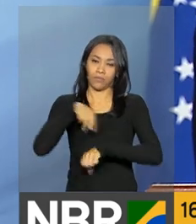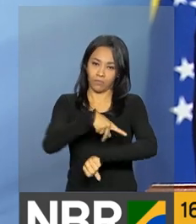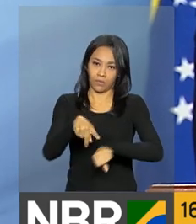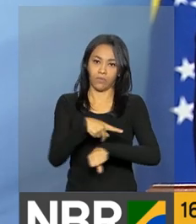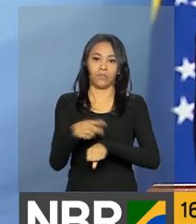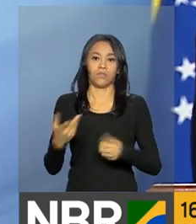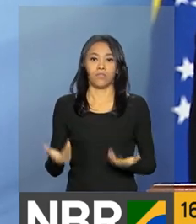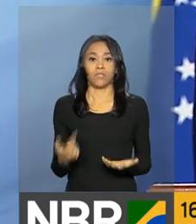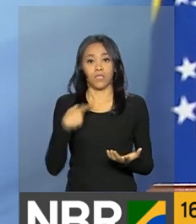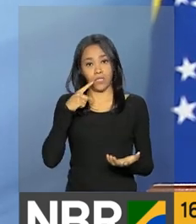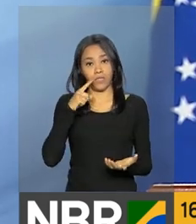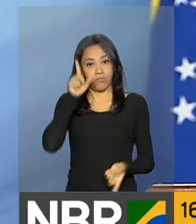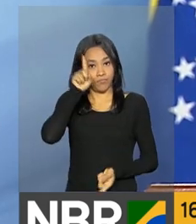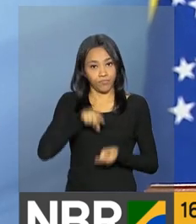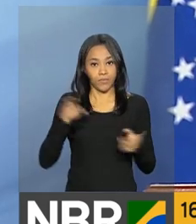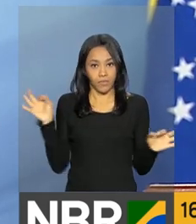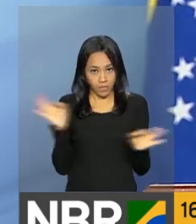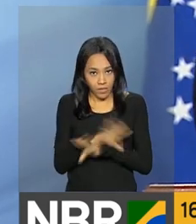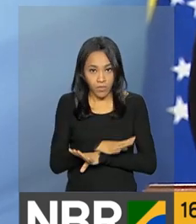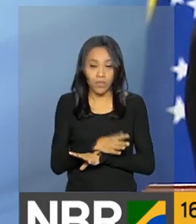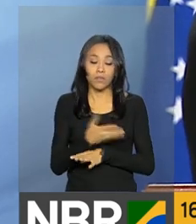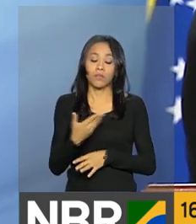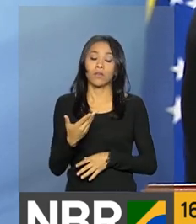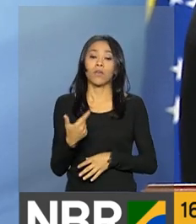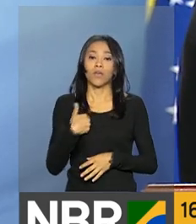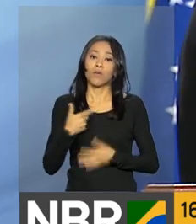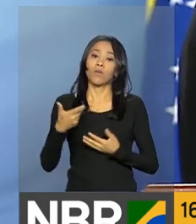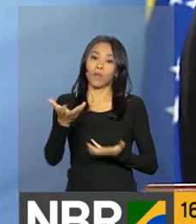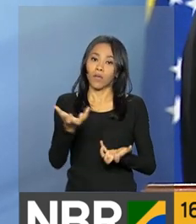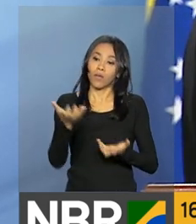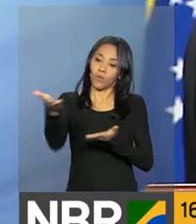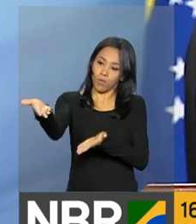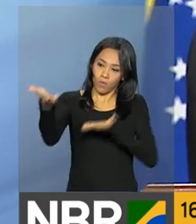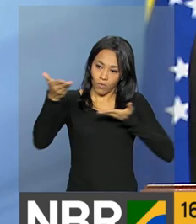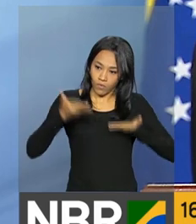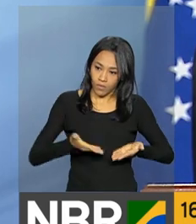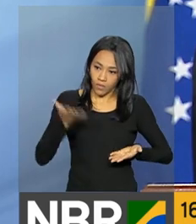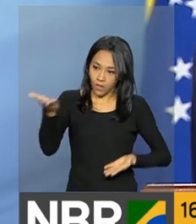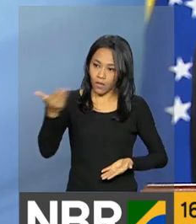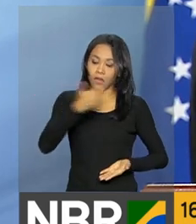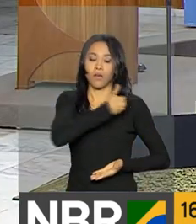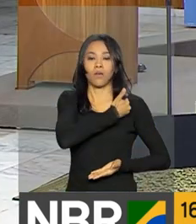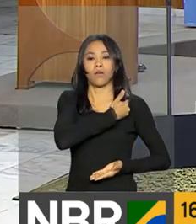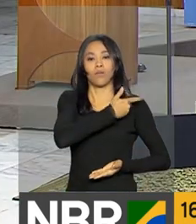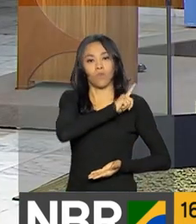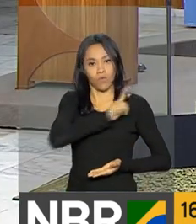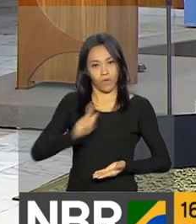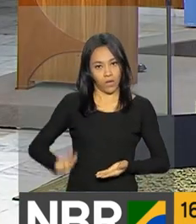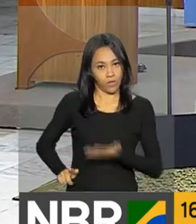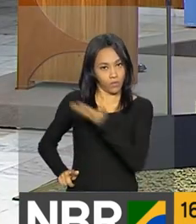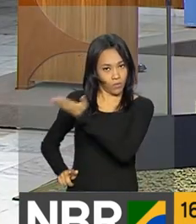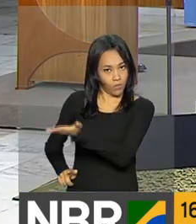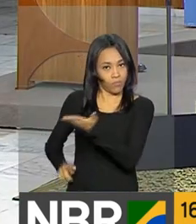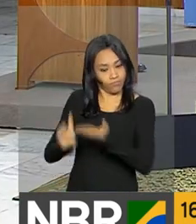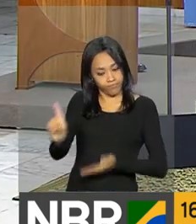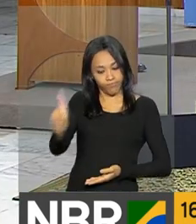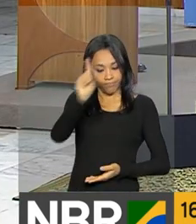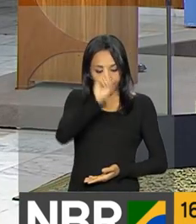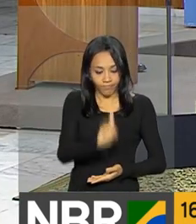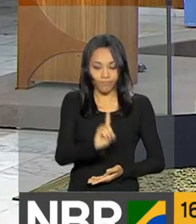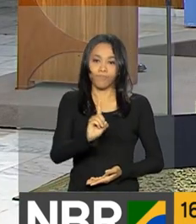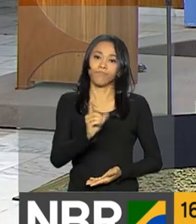terminando esta fala, eu quero convidar inicialmente o governador Pezão para manifestar-se